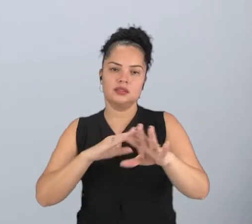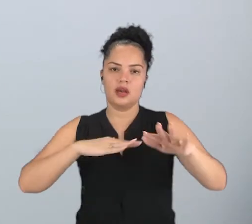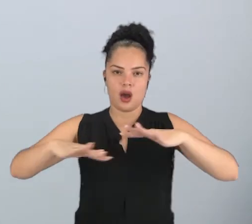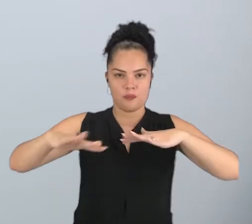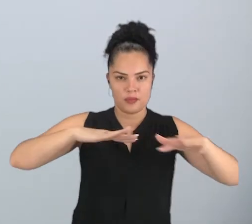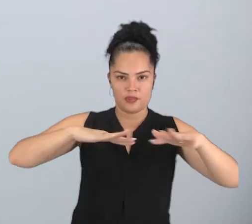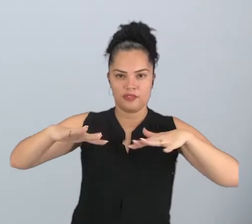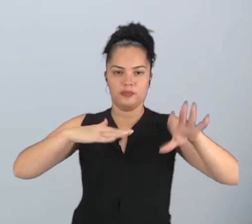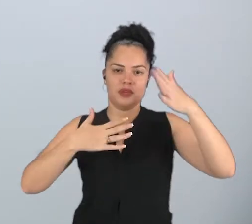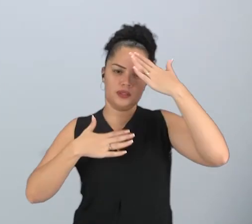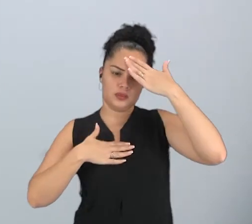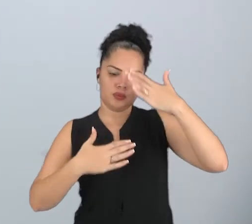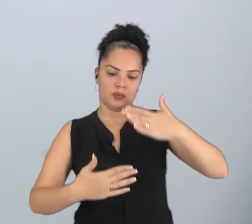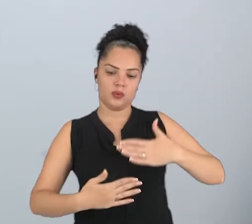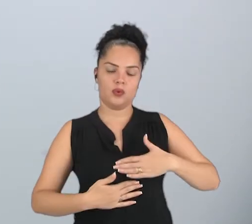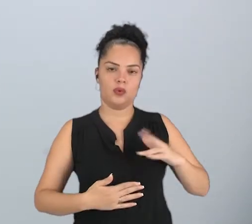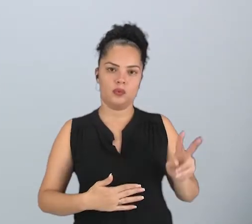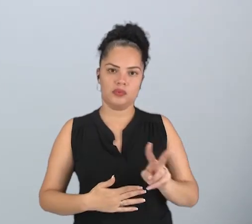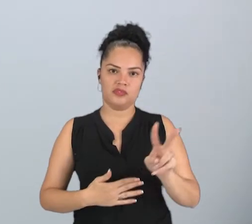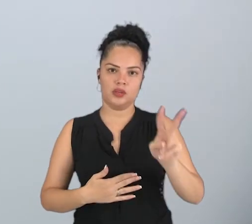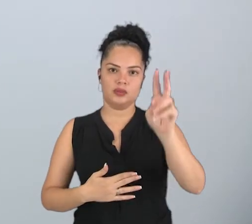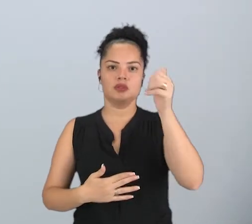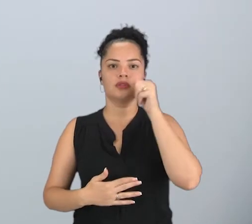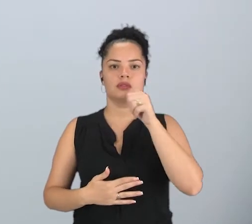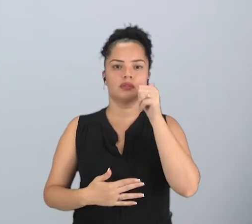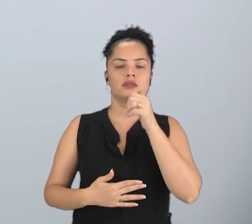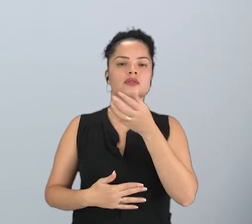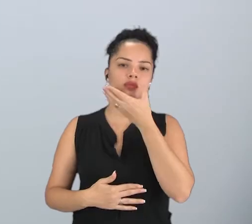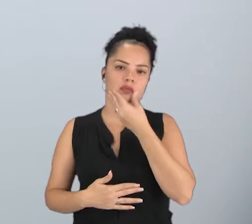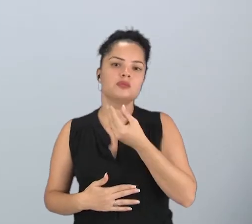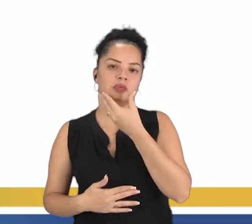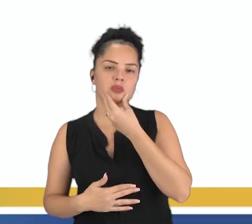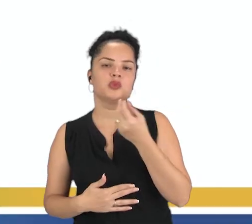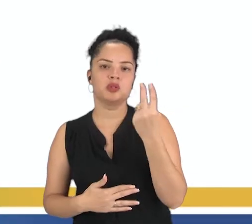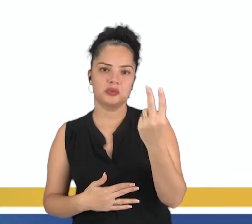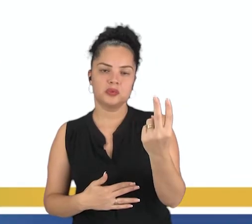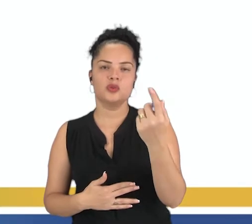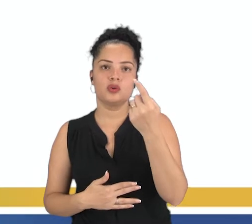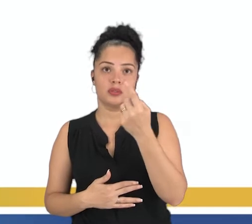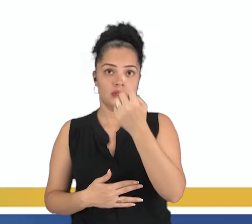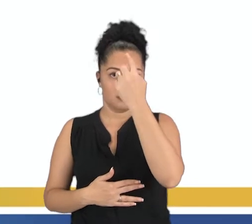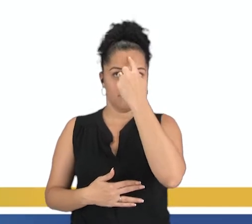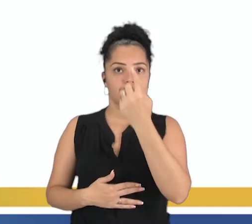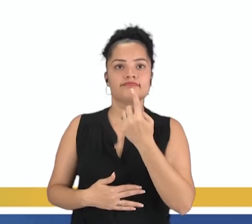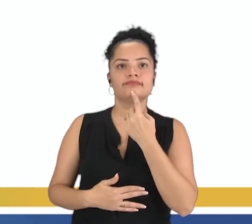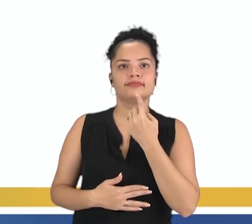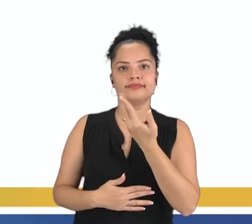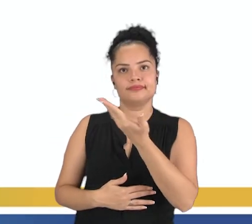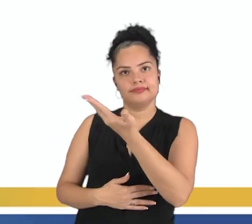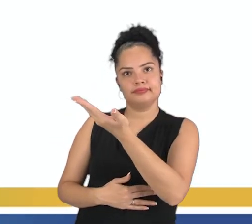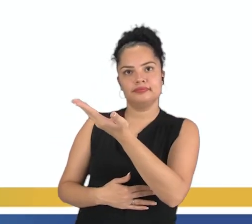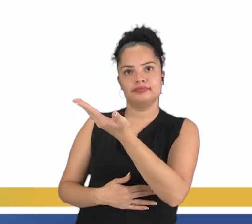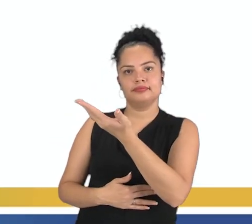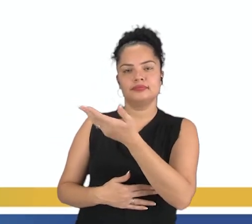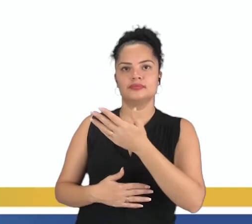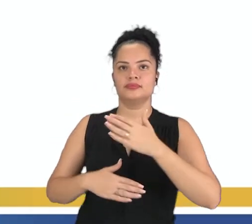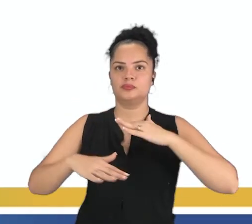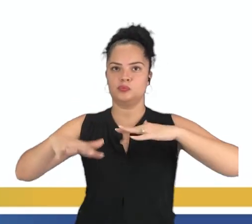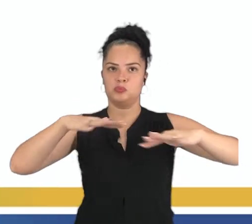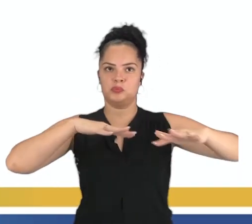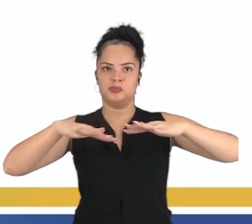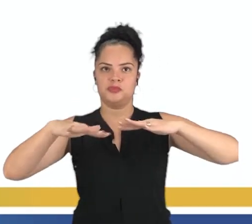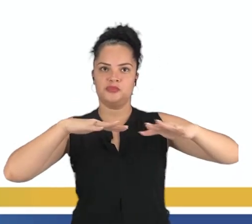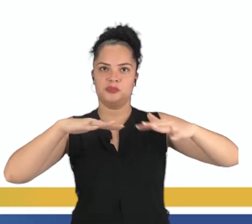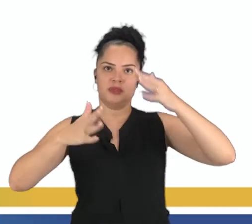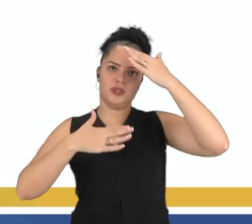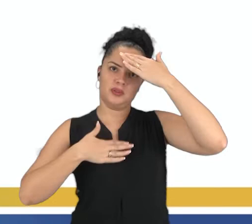né? Dando essa valorização ao homem e à mulher. Observe aqui nessas duas imagens, bem interessante o movimento desses homens. Claro